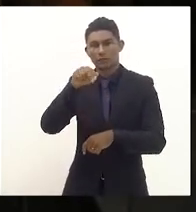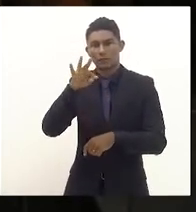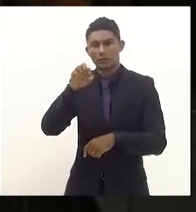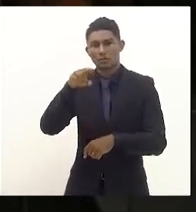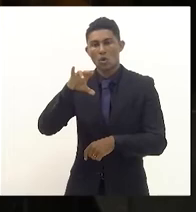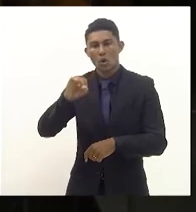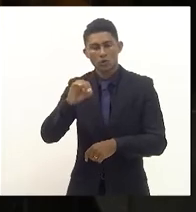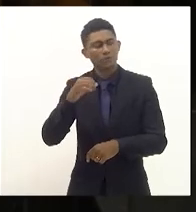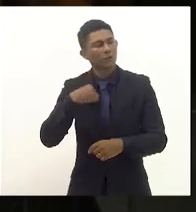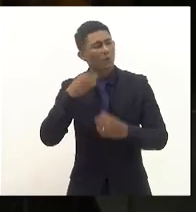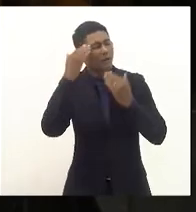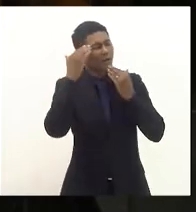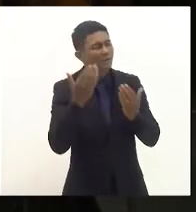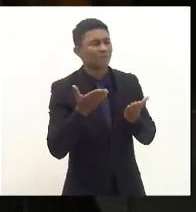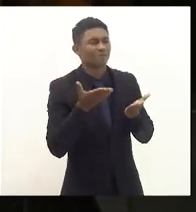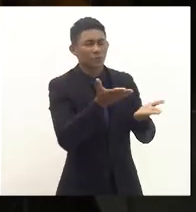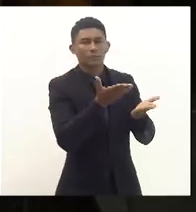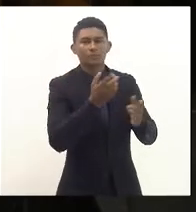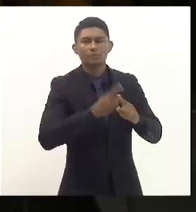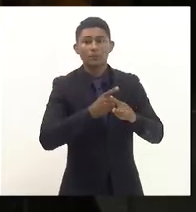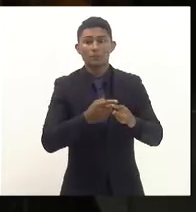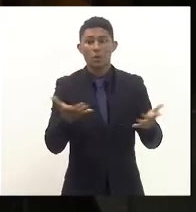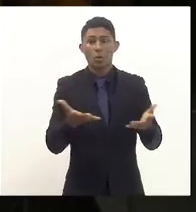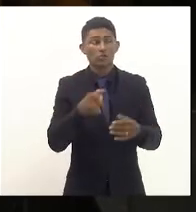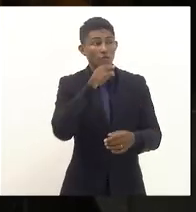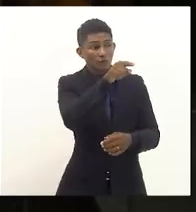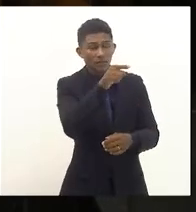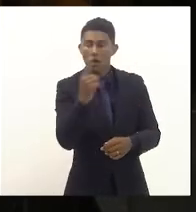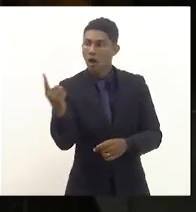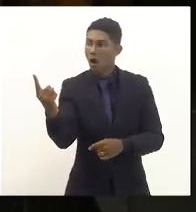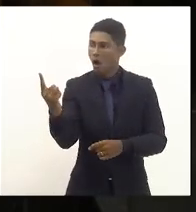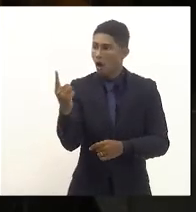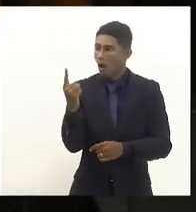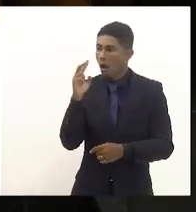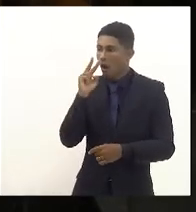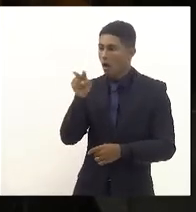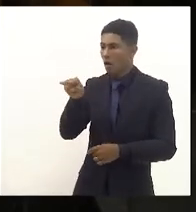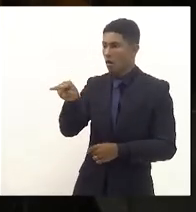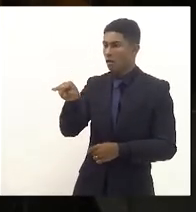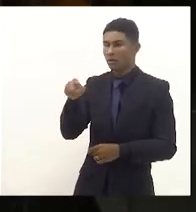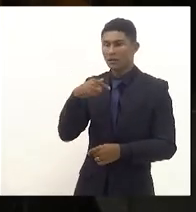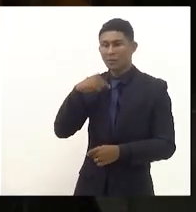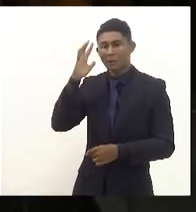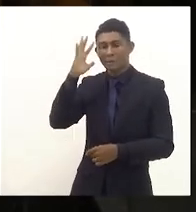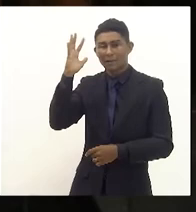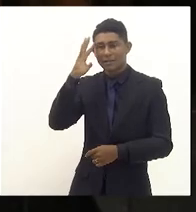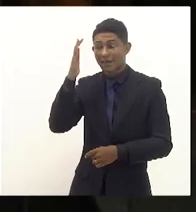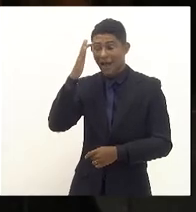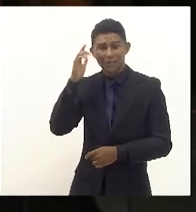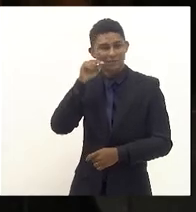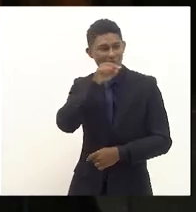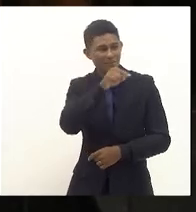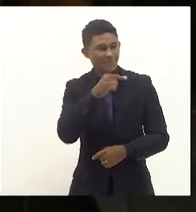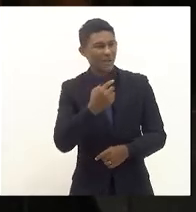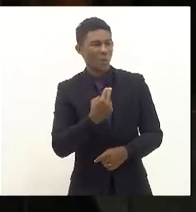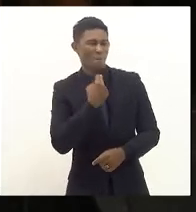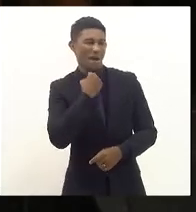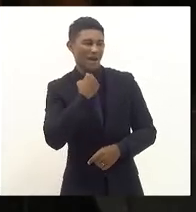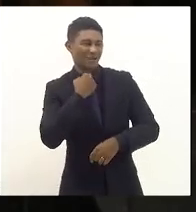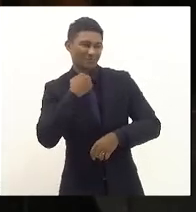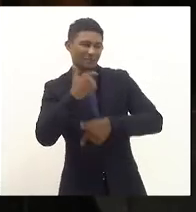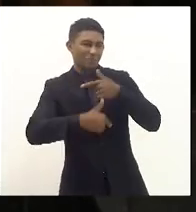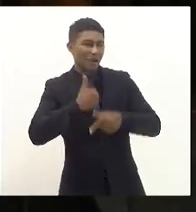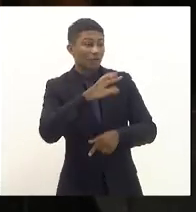agradeço muito quando o senhor tentou aquela porta hoje e eu imaginei que não pudesse vai chegar para os seus afazeres eu fiquei